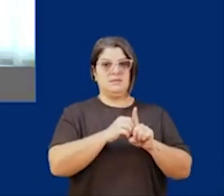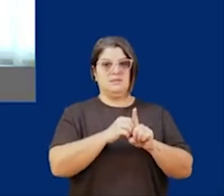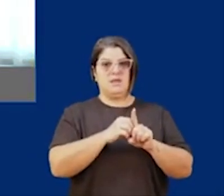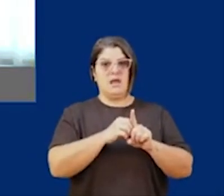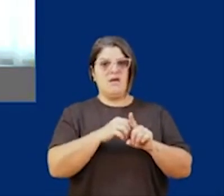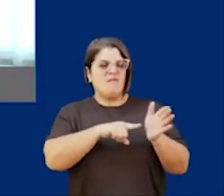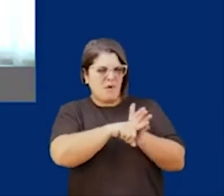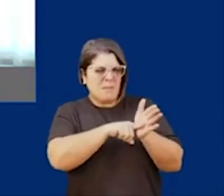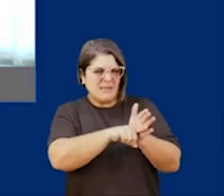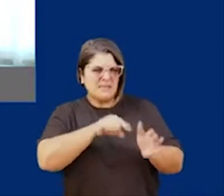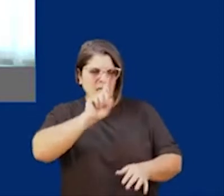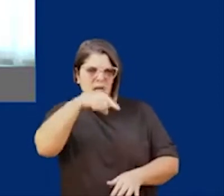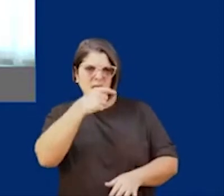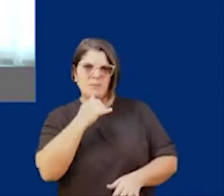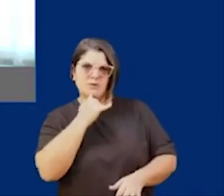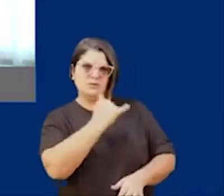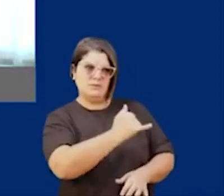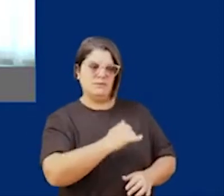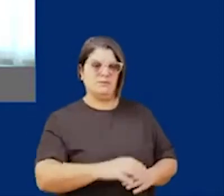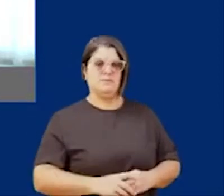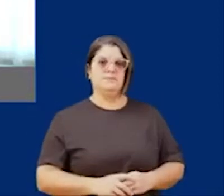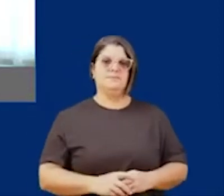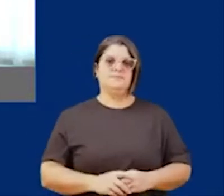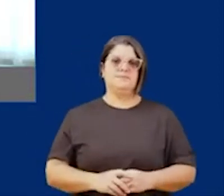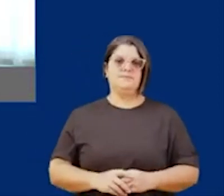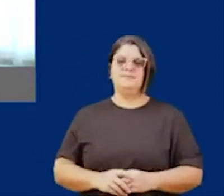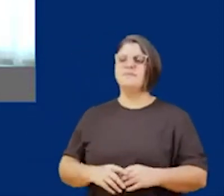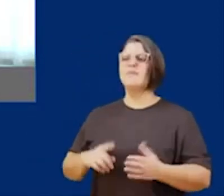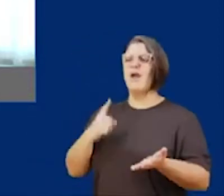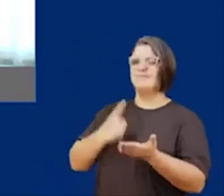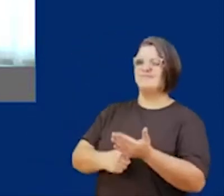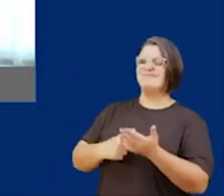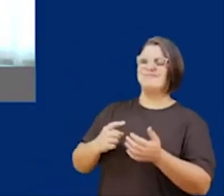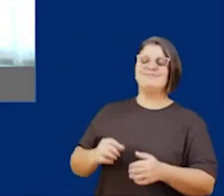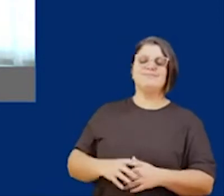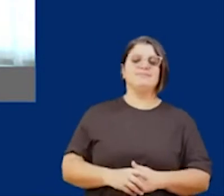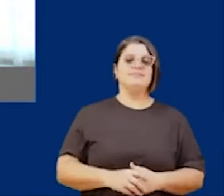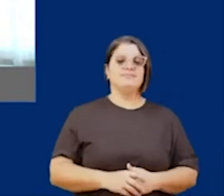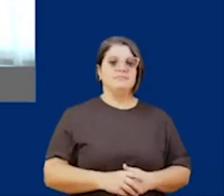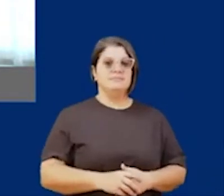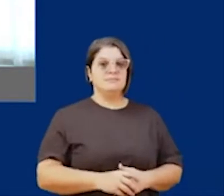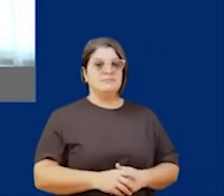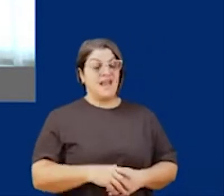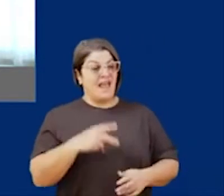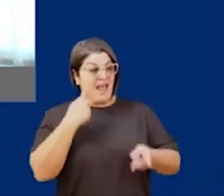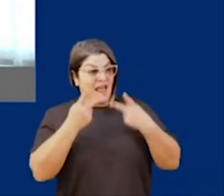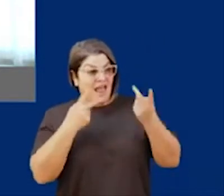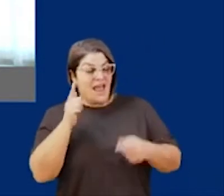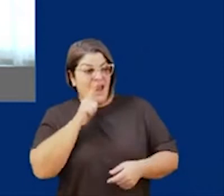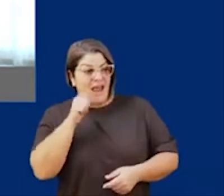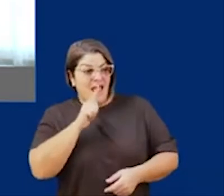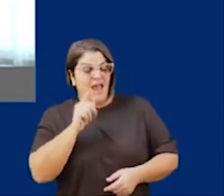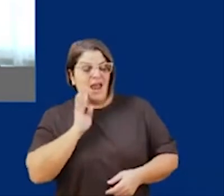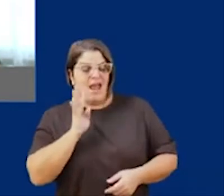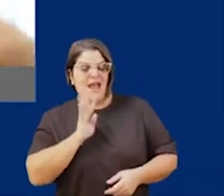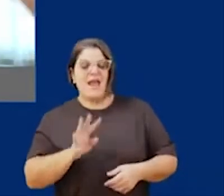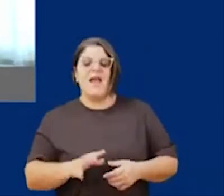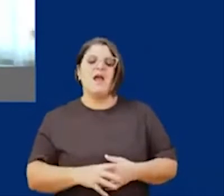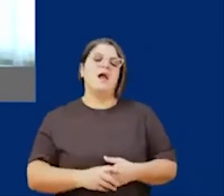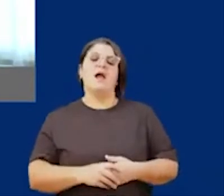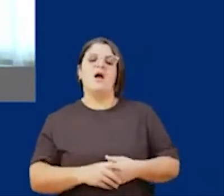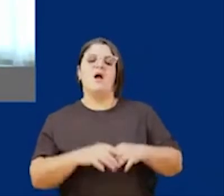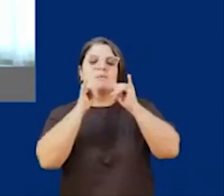live, depois eu consigo e te mando, tá? Combinado. Mas eu acho que vale a pena falar disso, porque por muito tempo a mensagem que